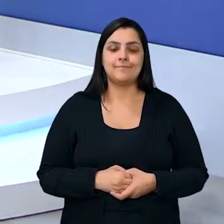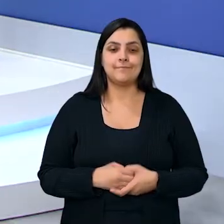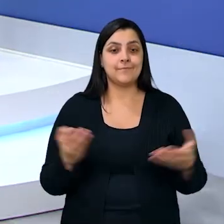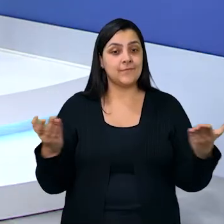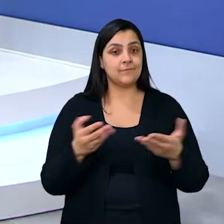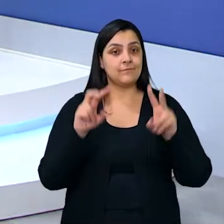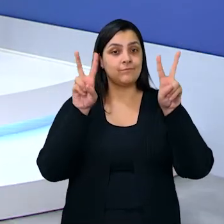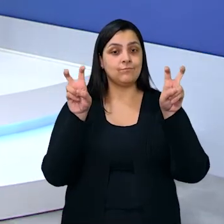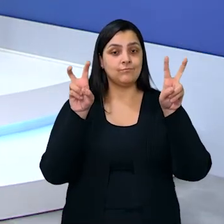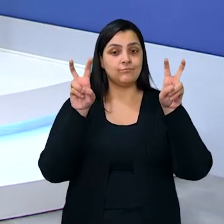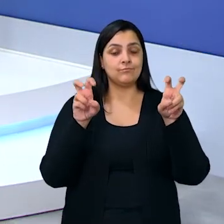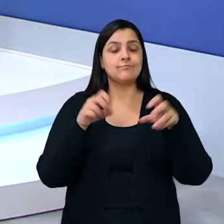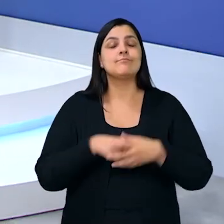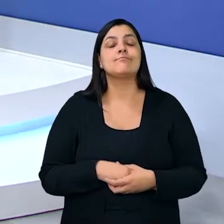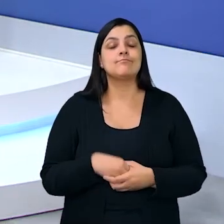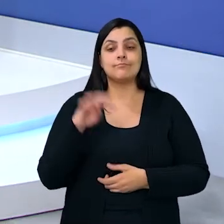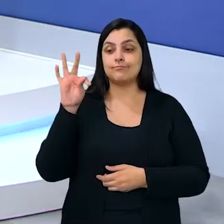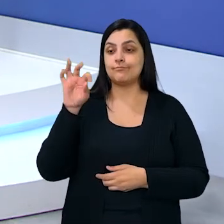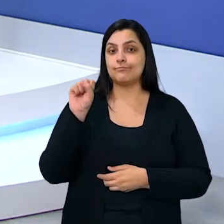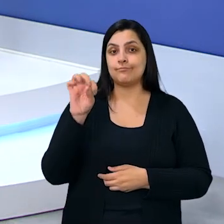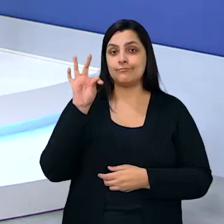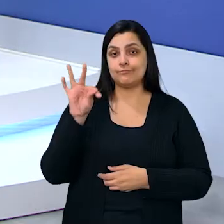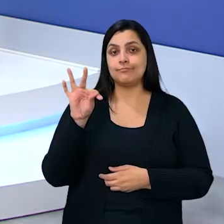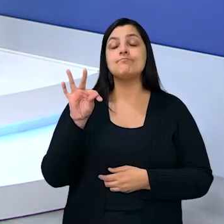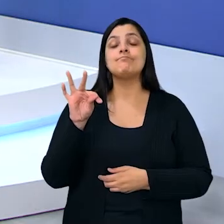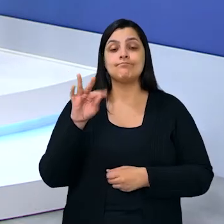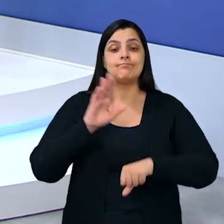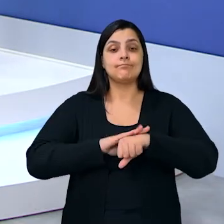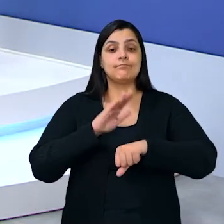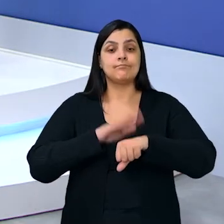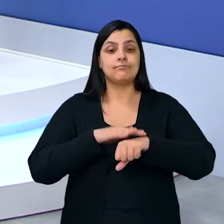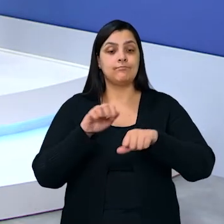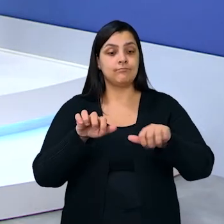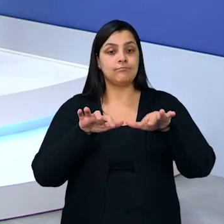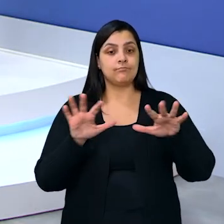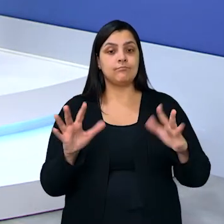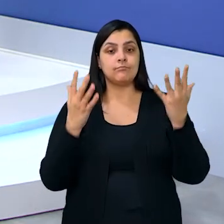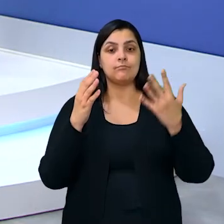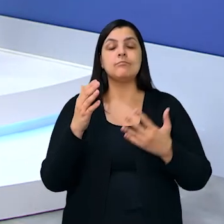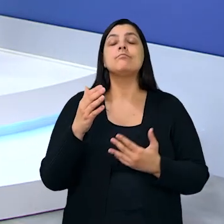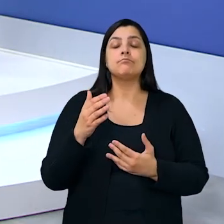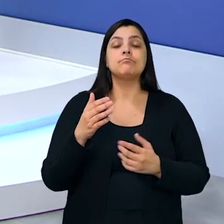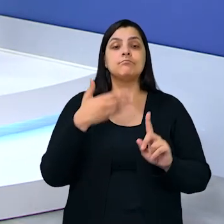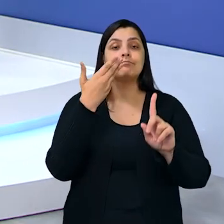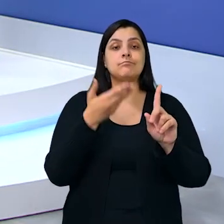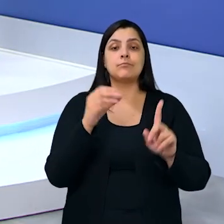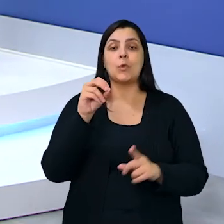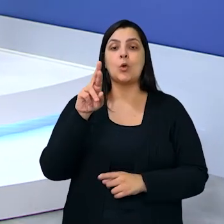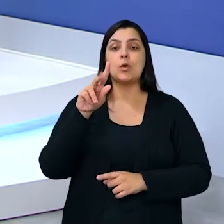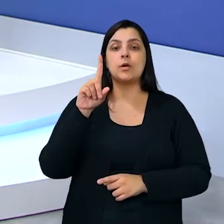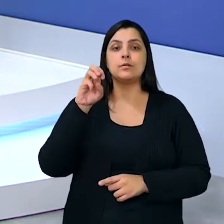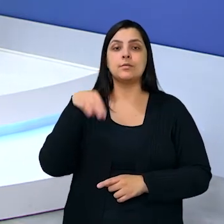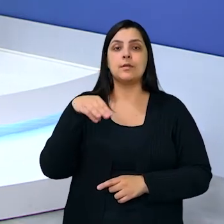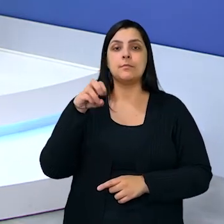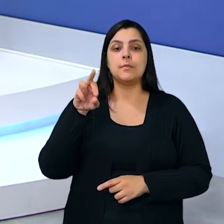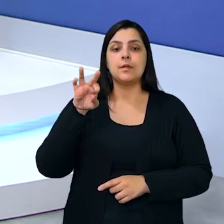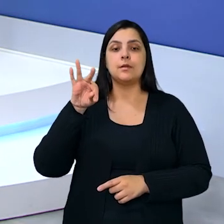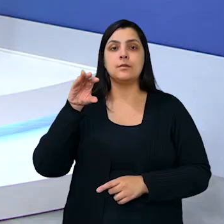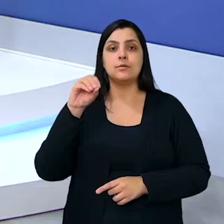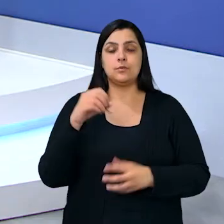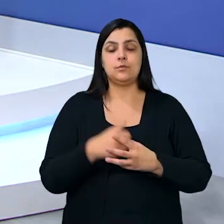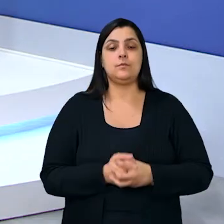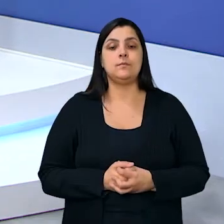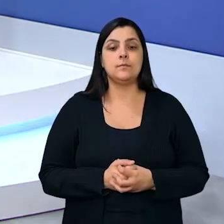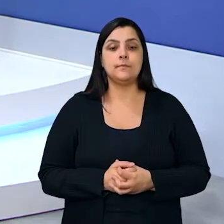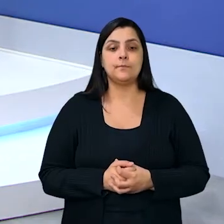A gente muda de assunto agora, Luana, para falar que o Tribunal Superior do Trabalho realizou a solenidade de outorga da Ordem do Mérito Judiciário do Trabalho